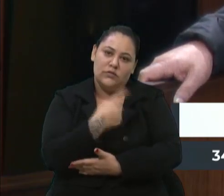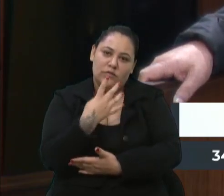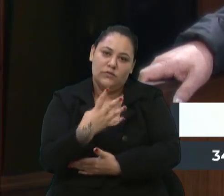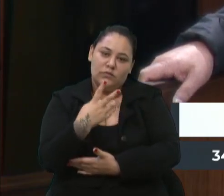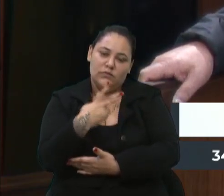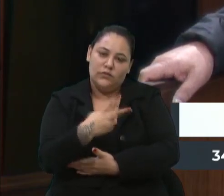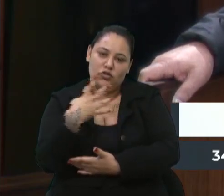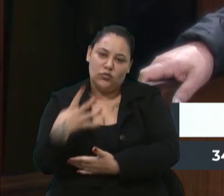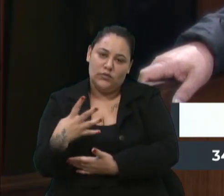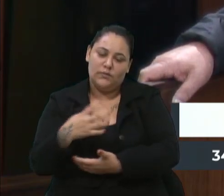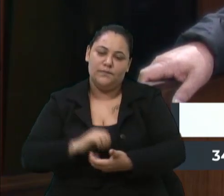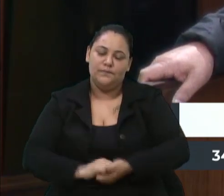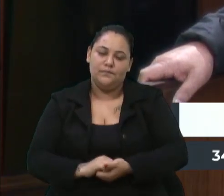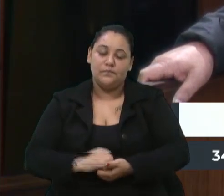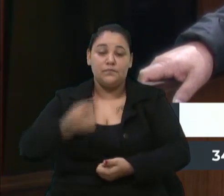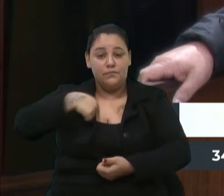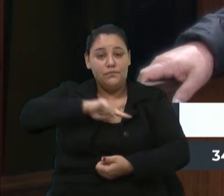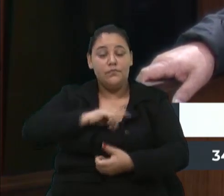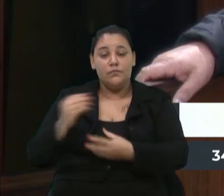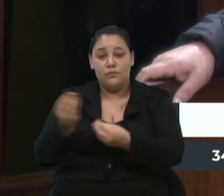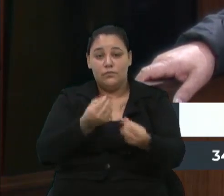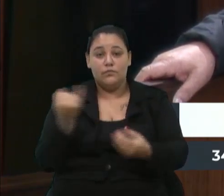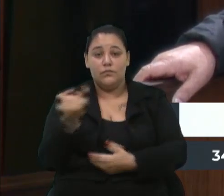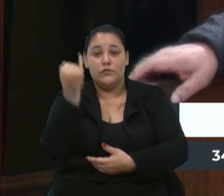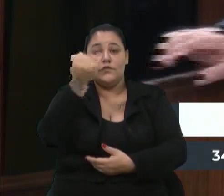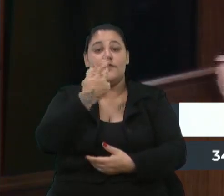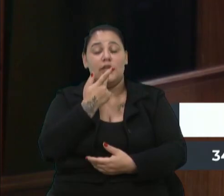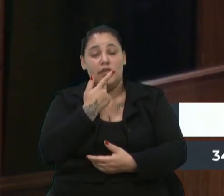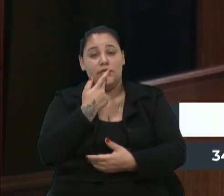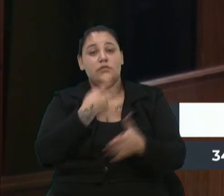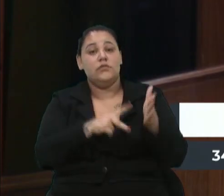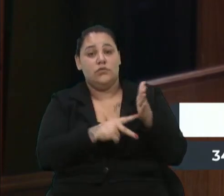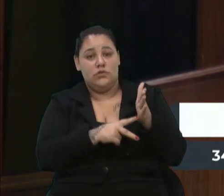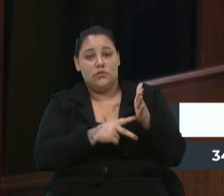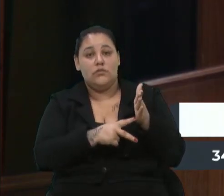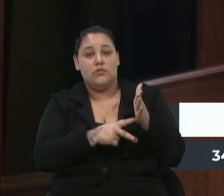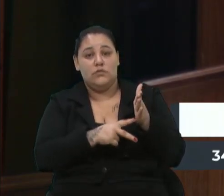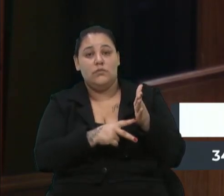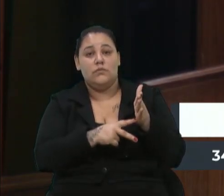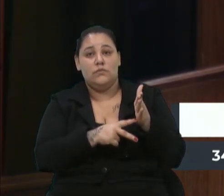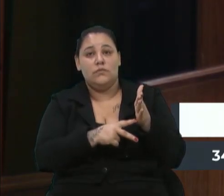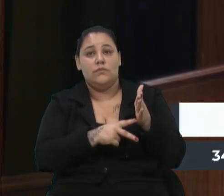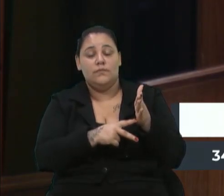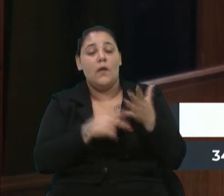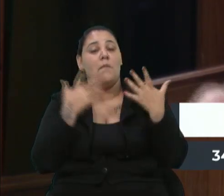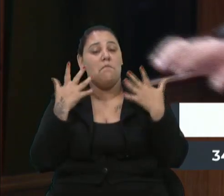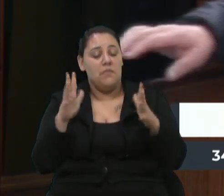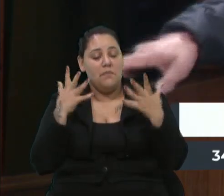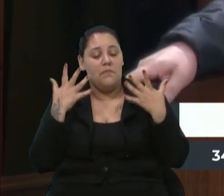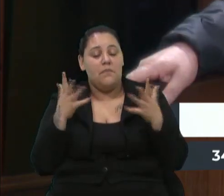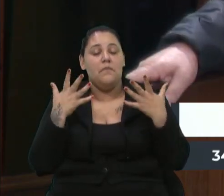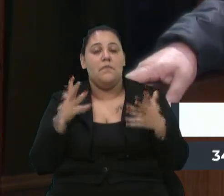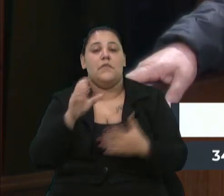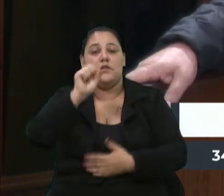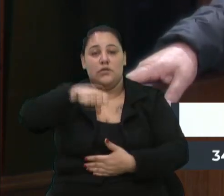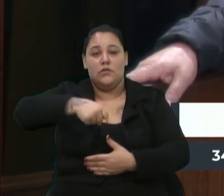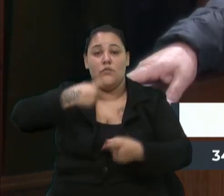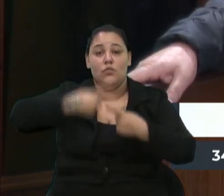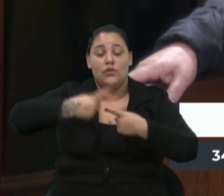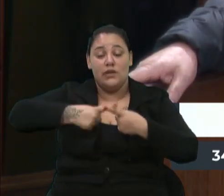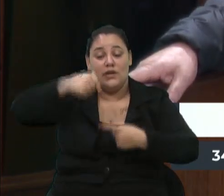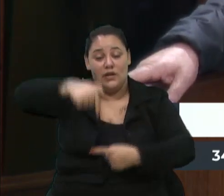2,24%. Então, para nós é importante dizer que o sindicato está de parabéns, porque esse